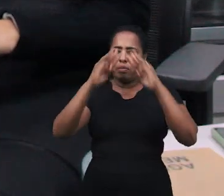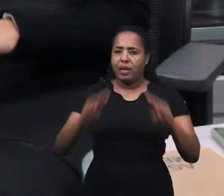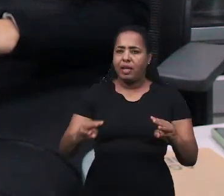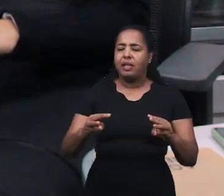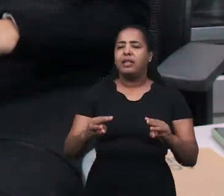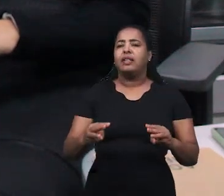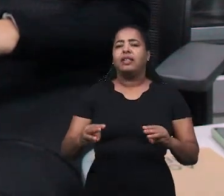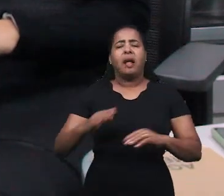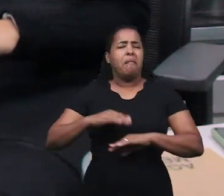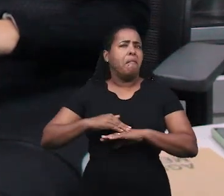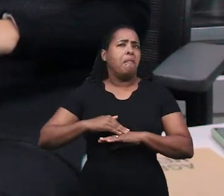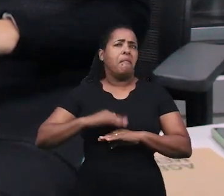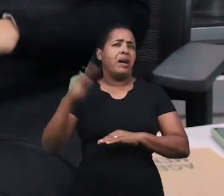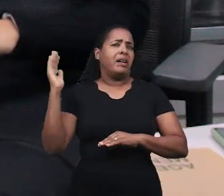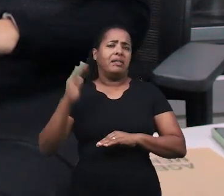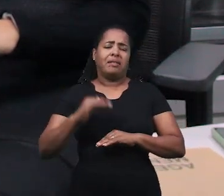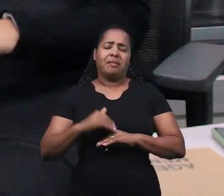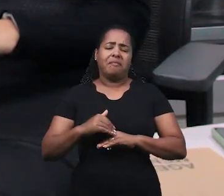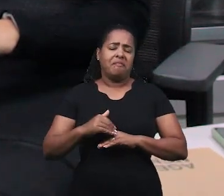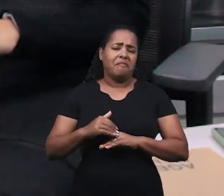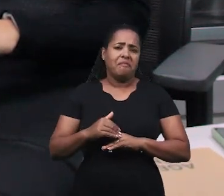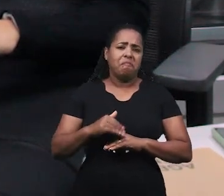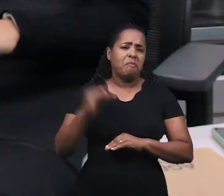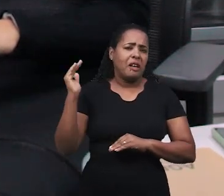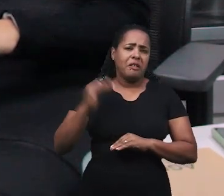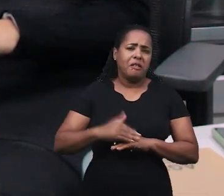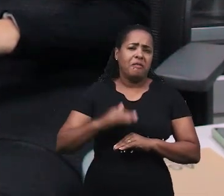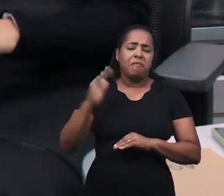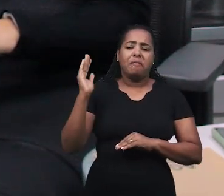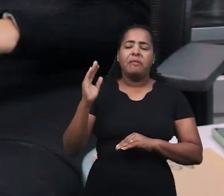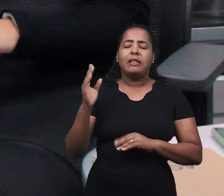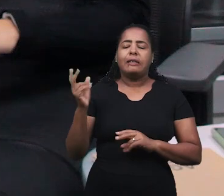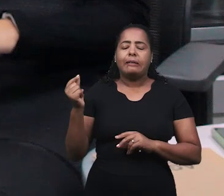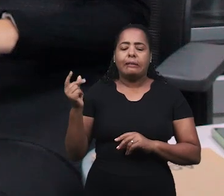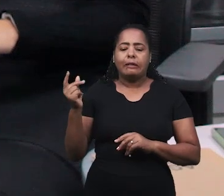Manaim ser muito mais do que